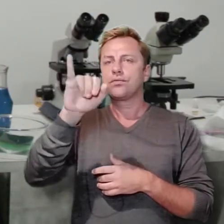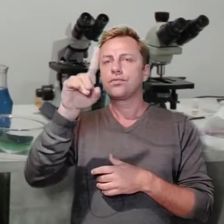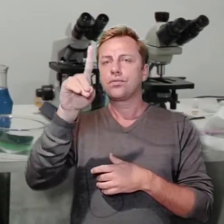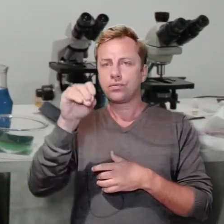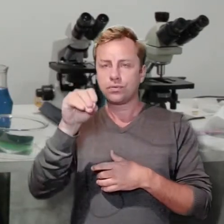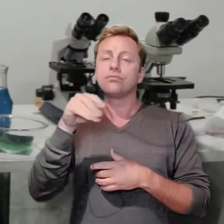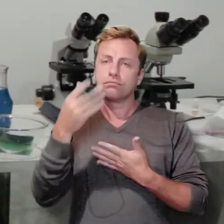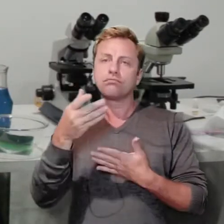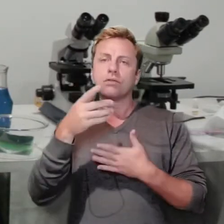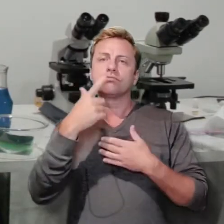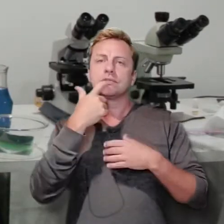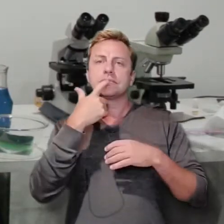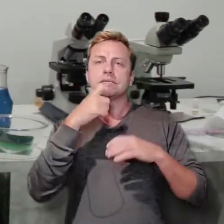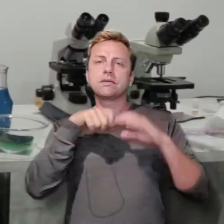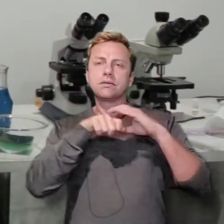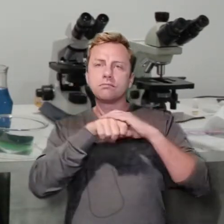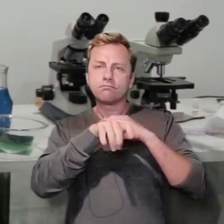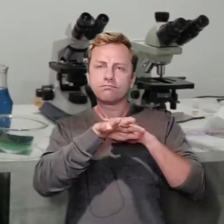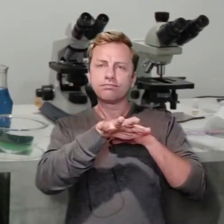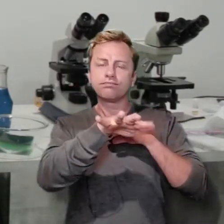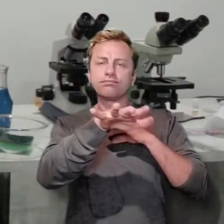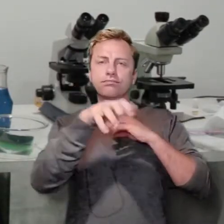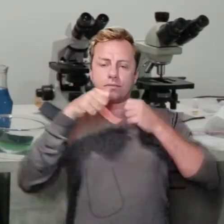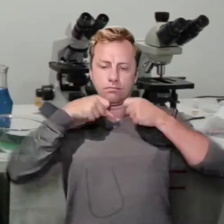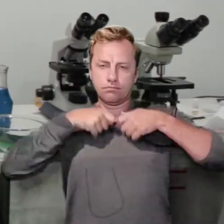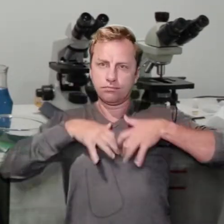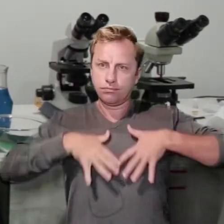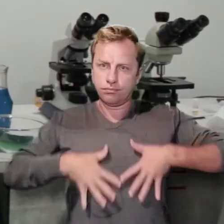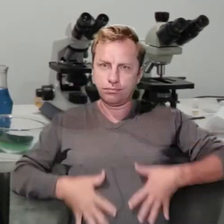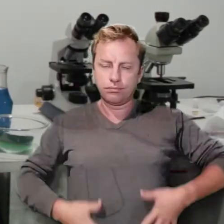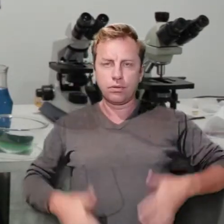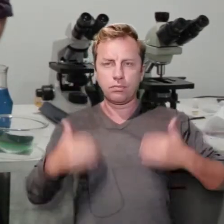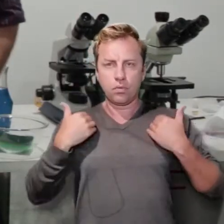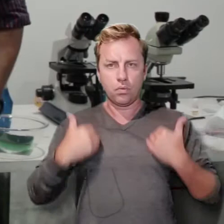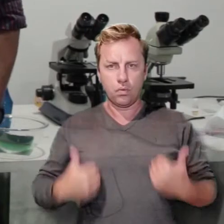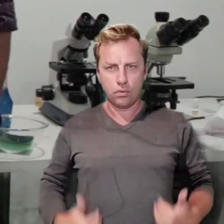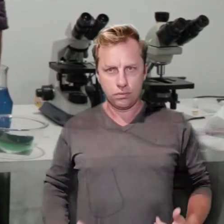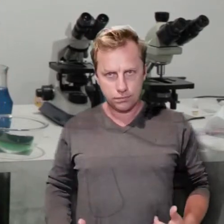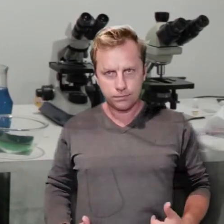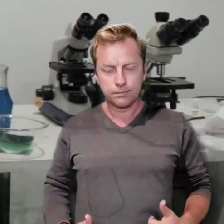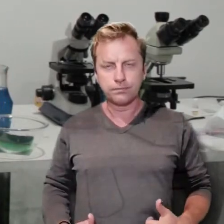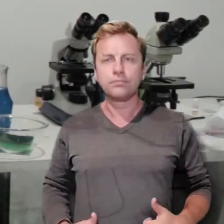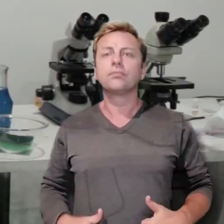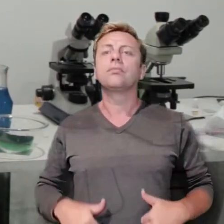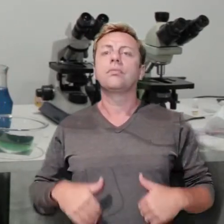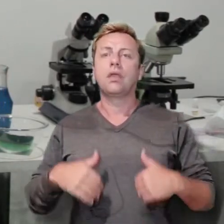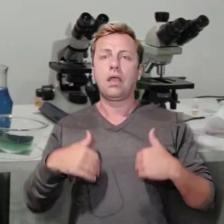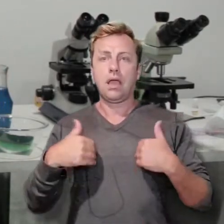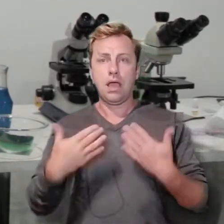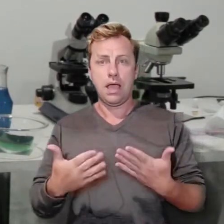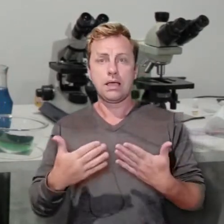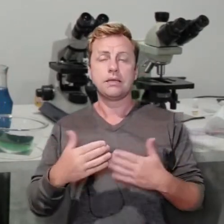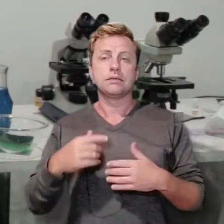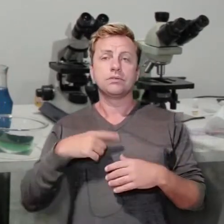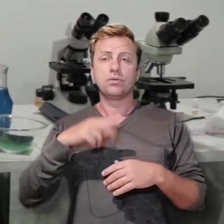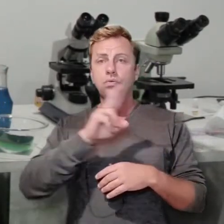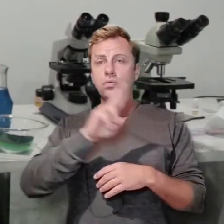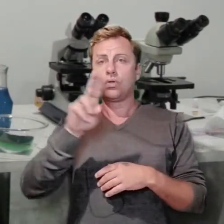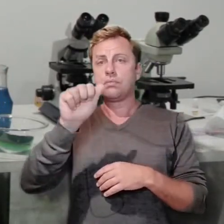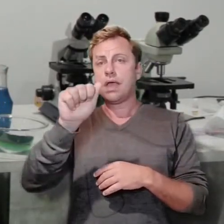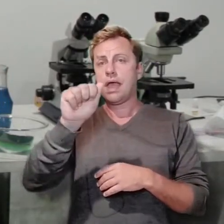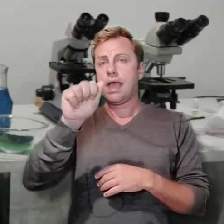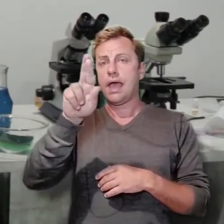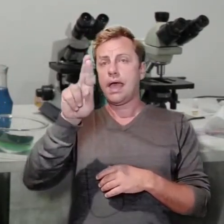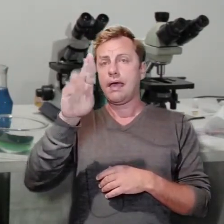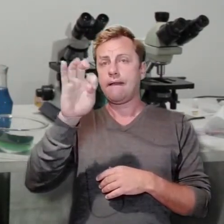e o coração ele vai bombear esse sangue para todo o nosso corpo. A partir dessa grande